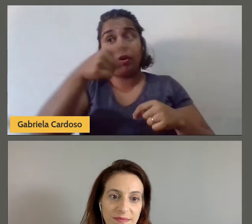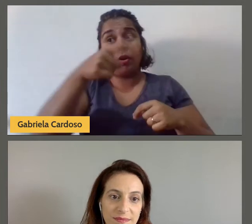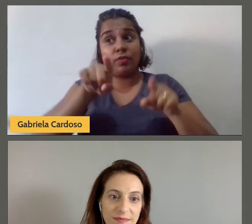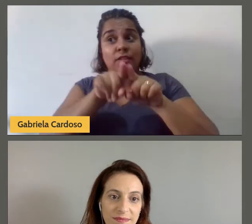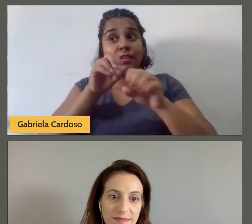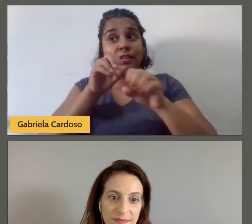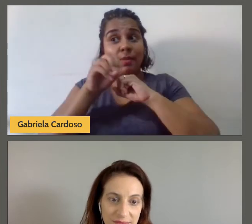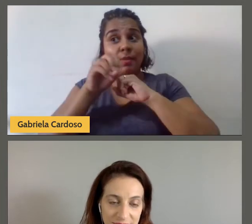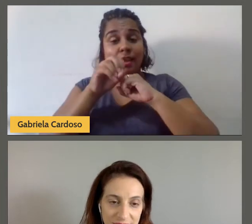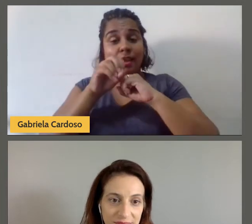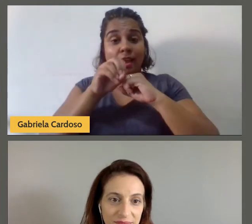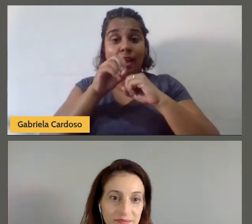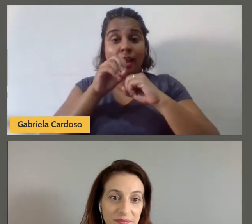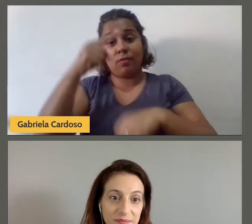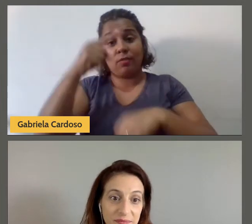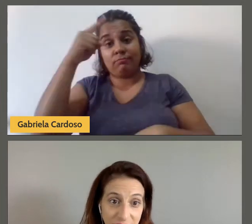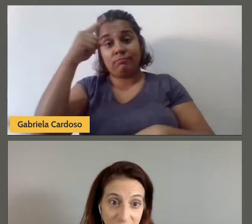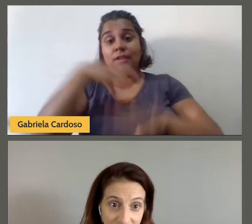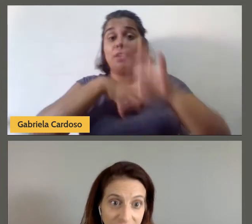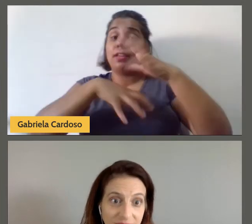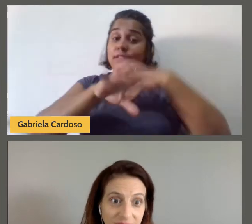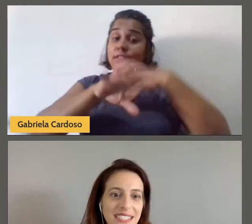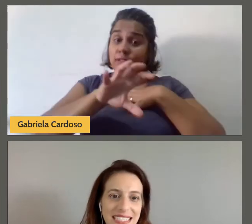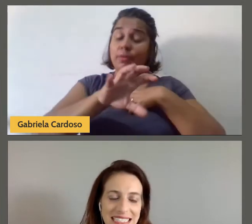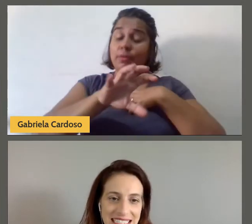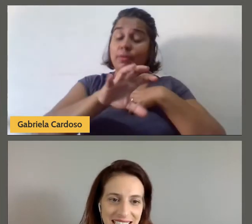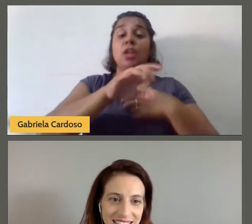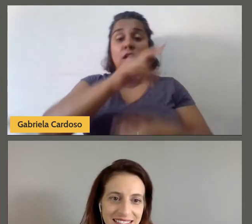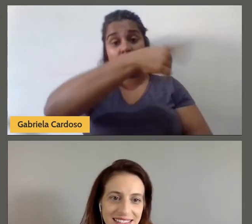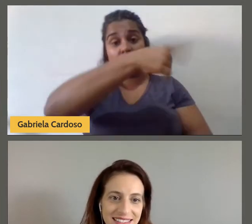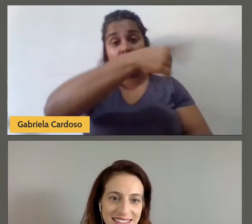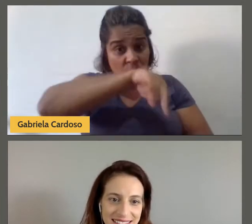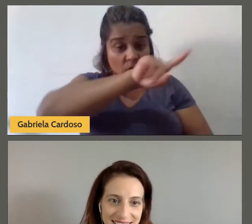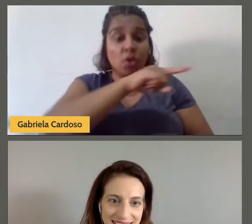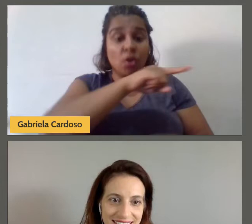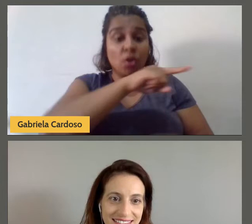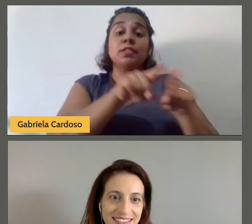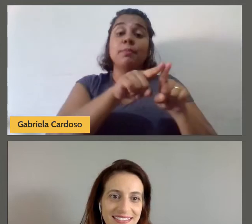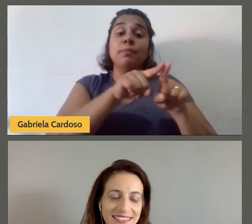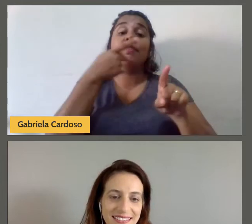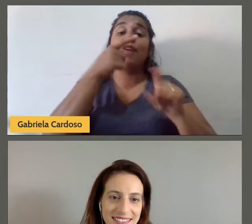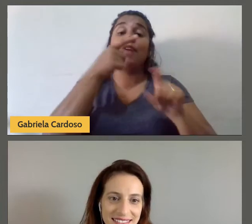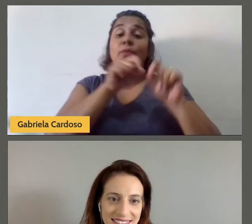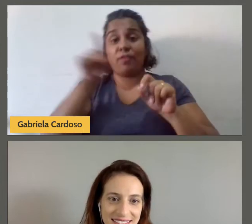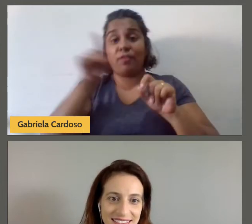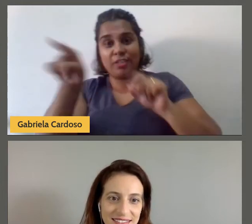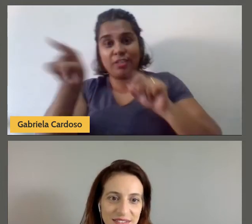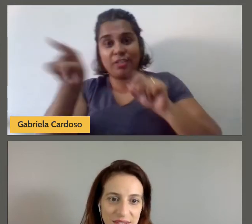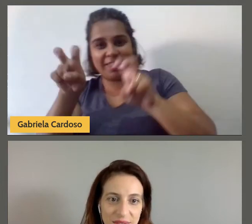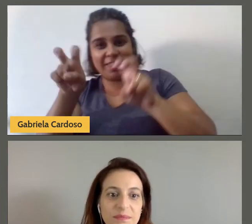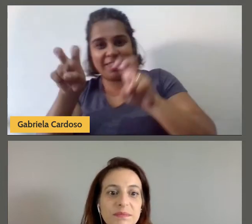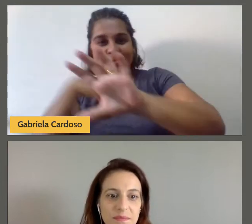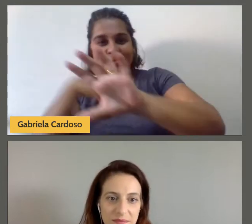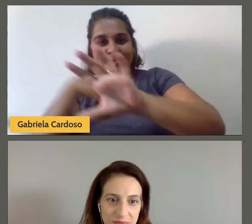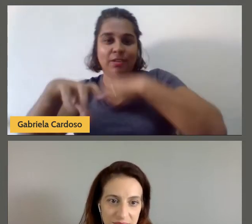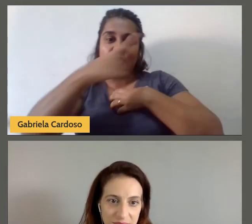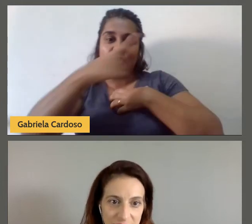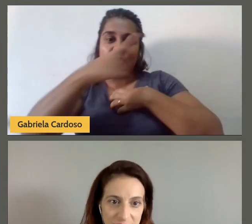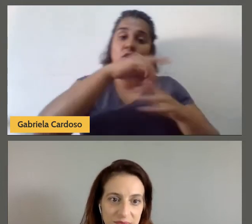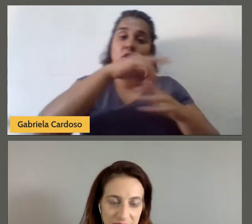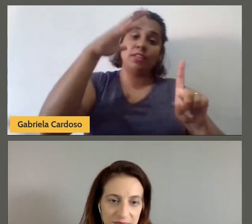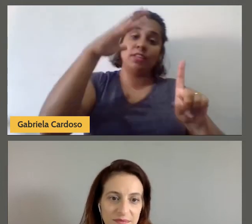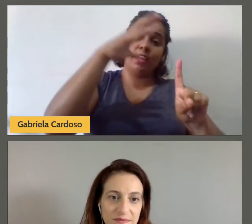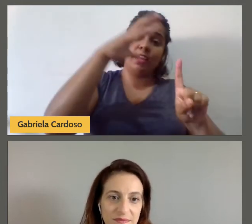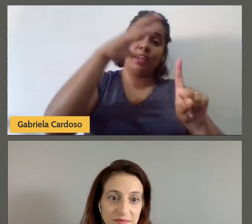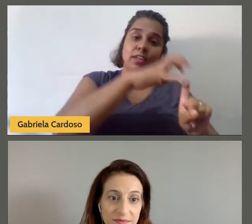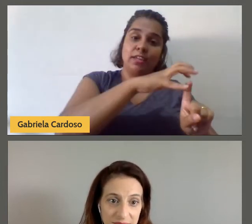coisa da empatia, e no Migraflix a gente fala muito a coisa da resiliência, que é uma característica muito inerente